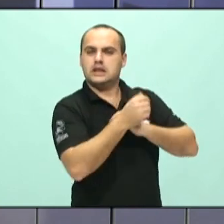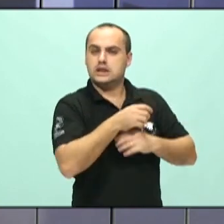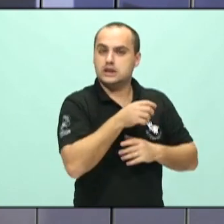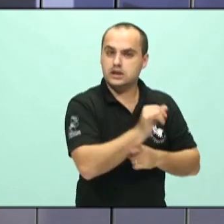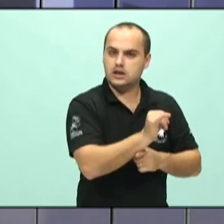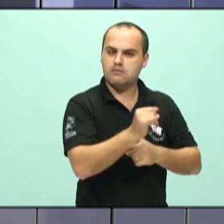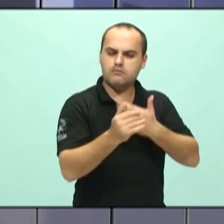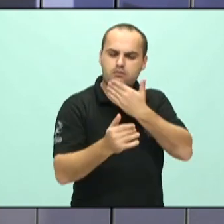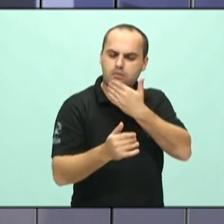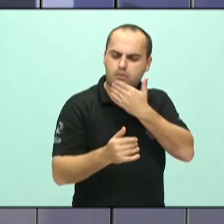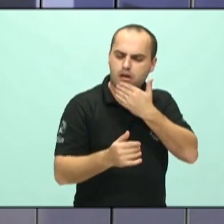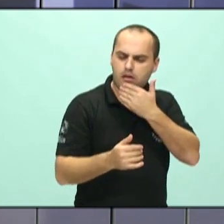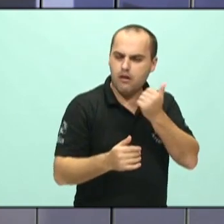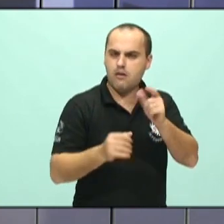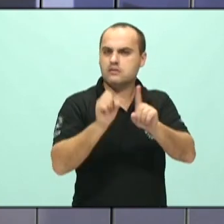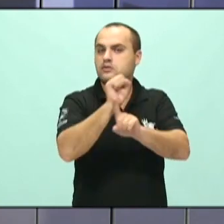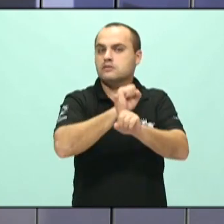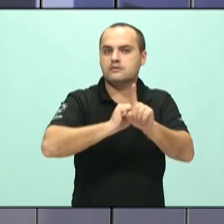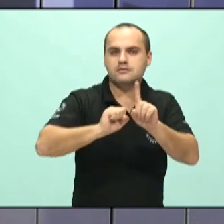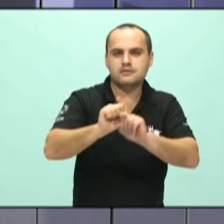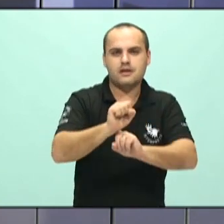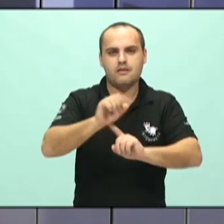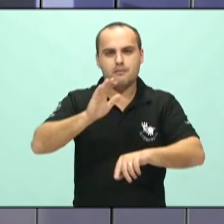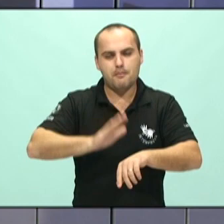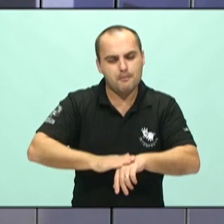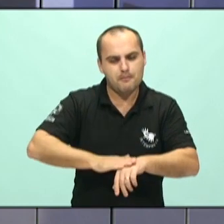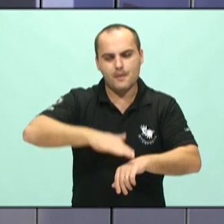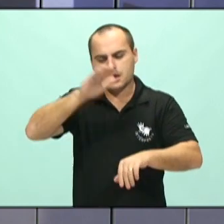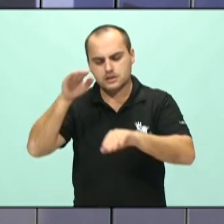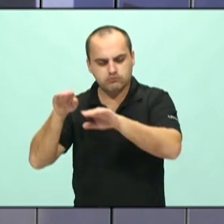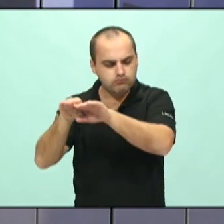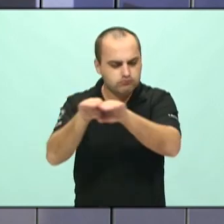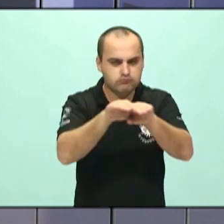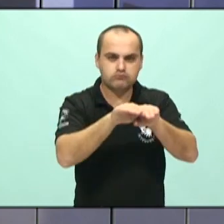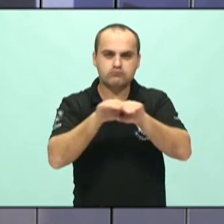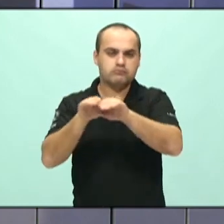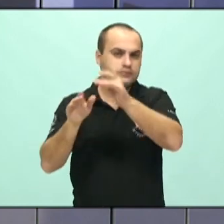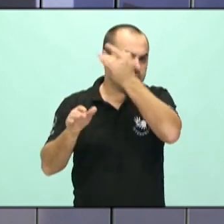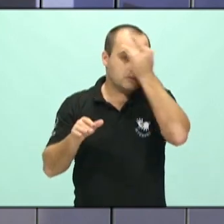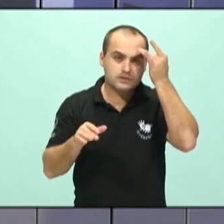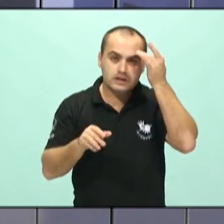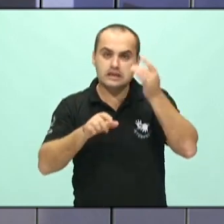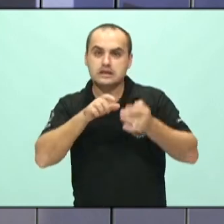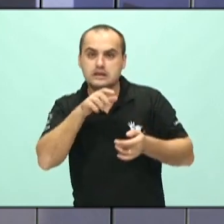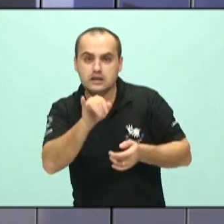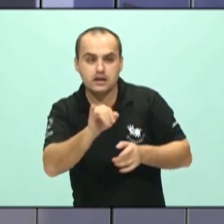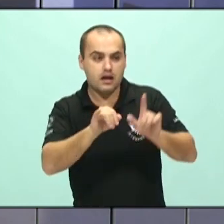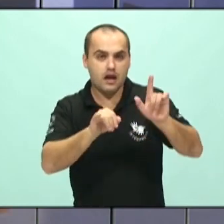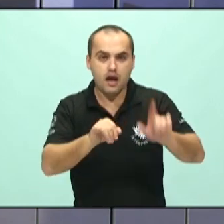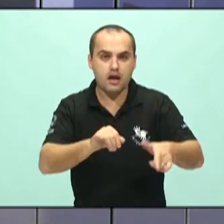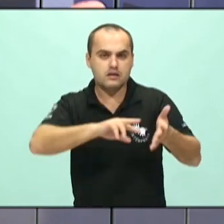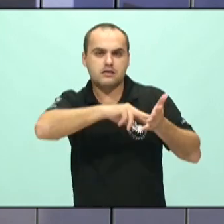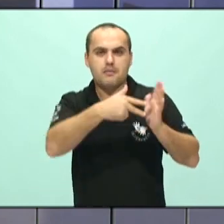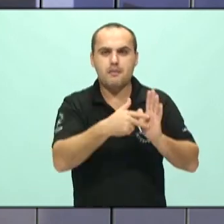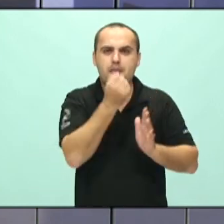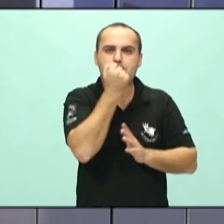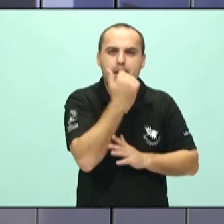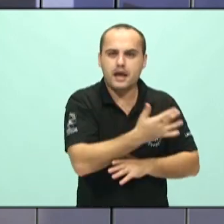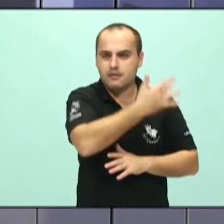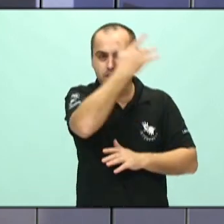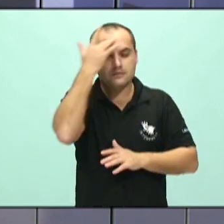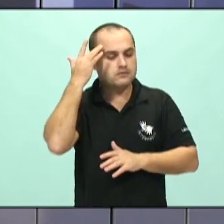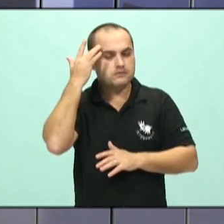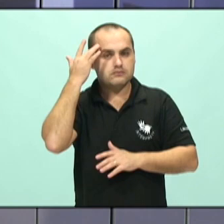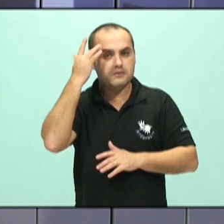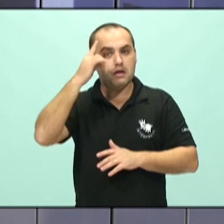uma melhor justiça social, para ter mais igualdade entre as pessoas, se for para fazer o bem para as pessoas, que Deus me utilize porque eu estou